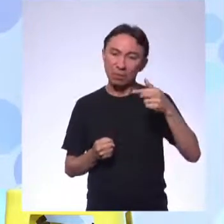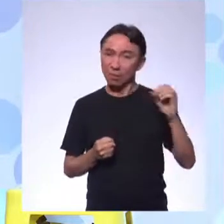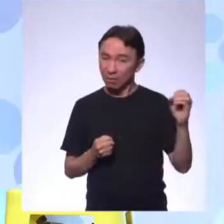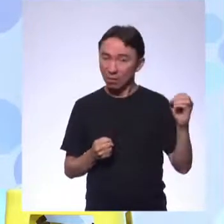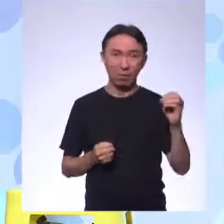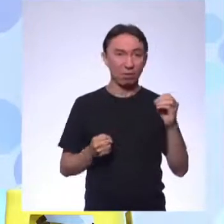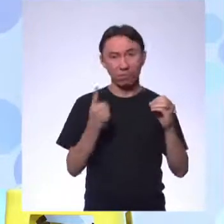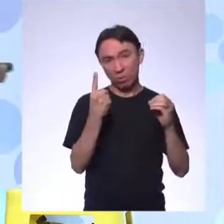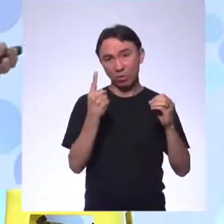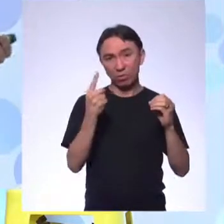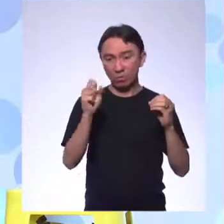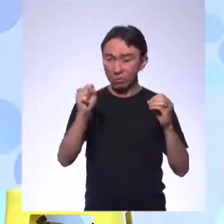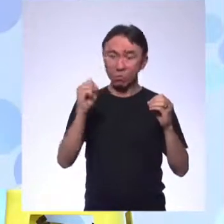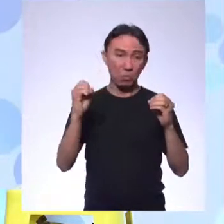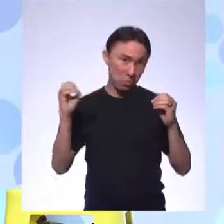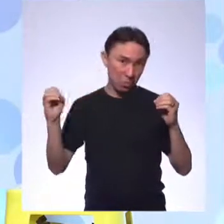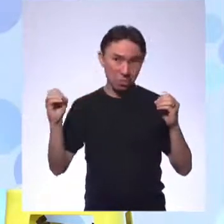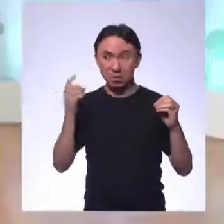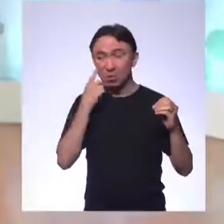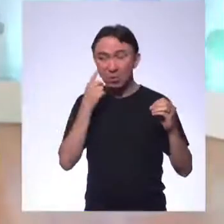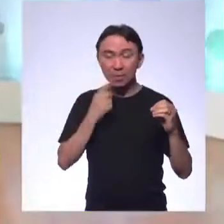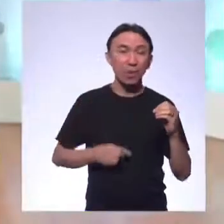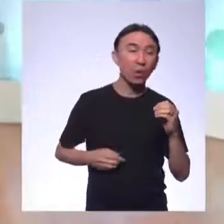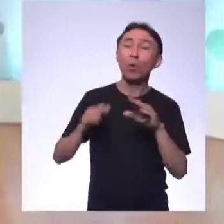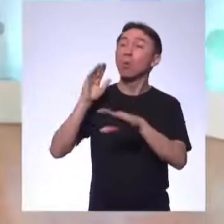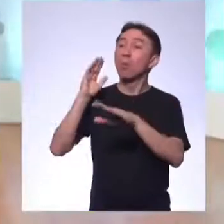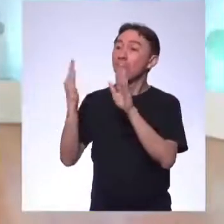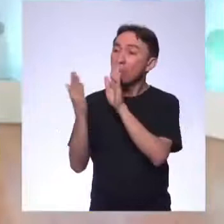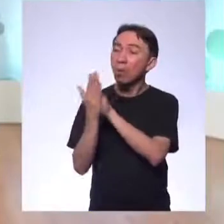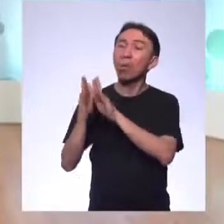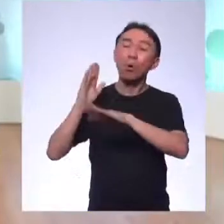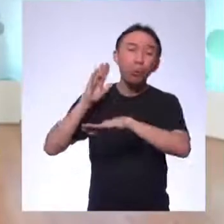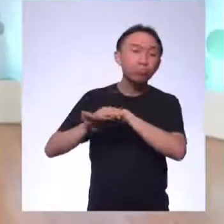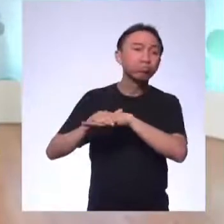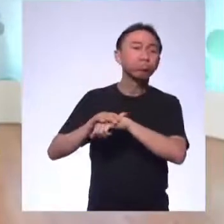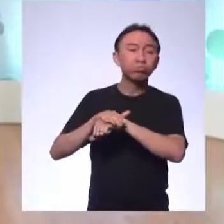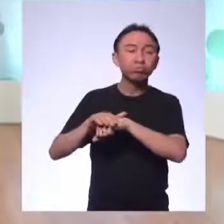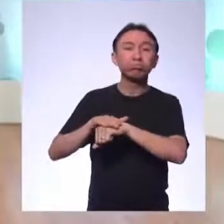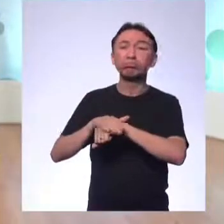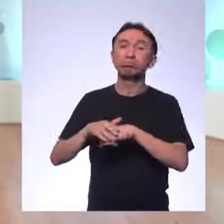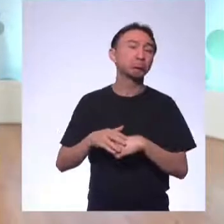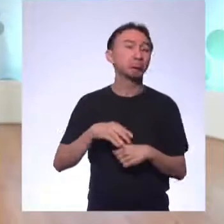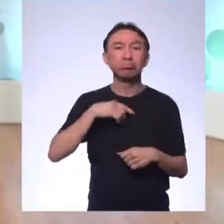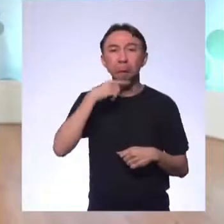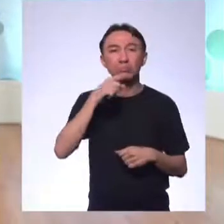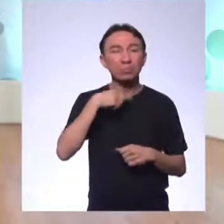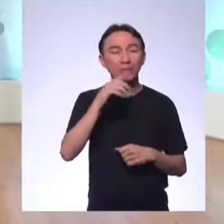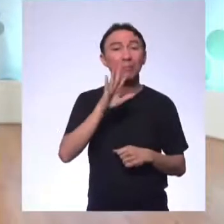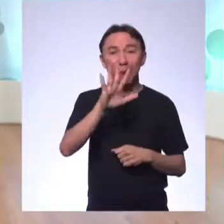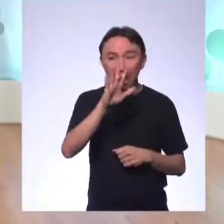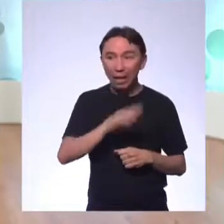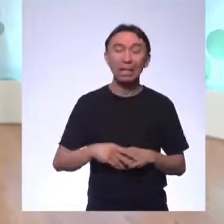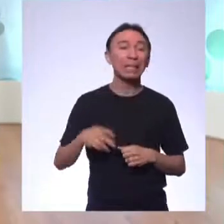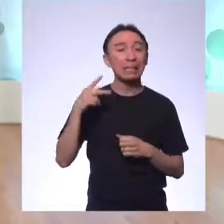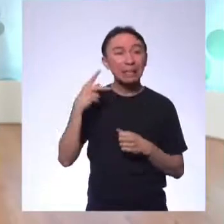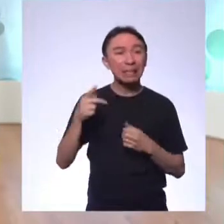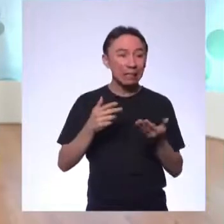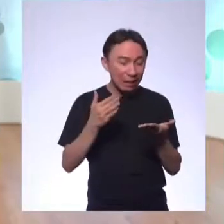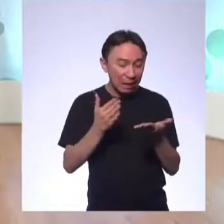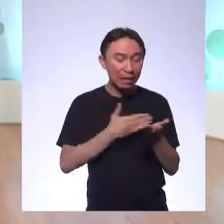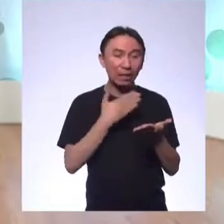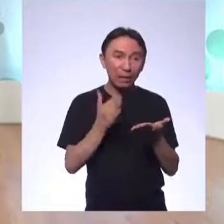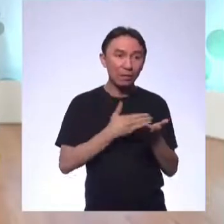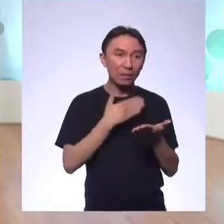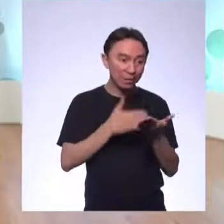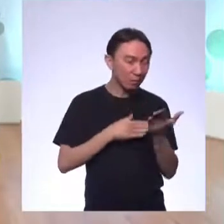Eu posso conversar com entender ele. esse mundo, reconhecer, Exato, conversa com essas pessoas. vivenciar. Vivenciar de alguma forma. Claro, não em loco, mas também em